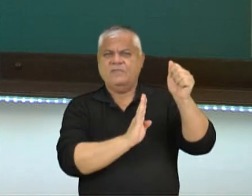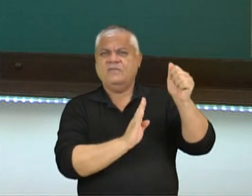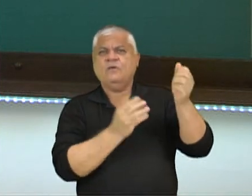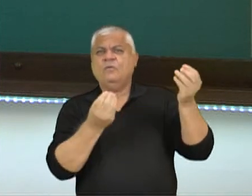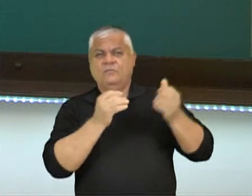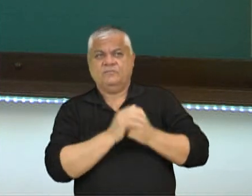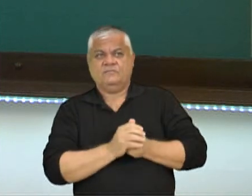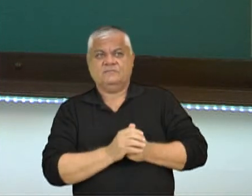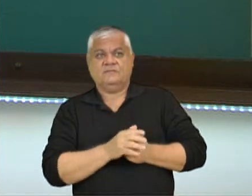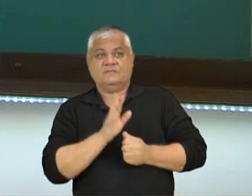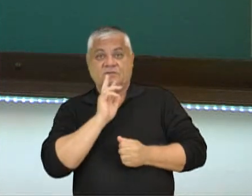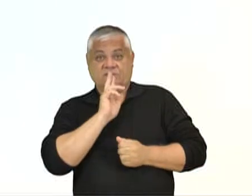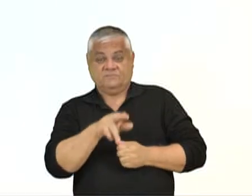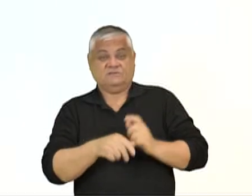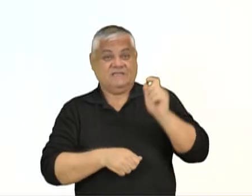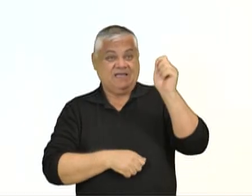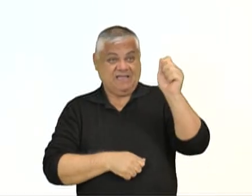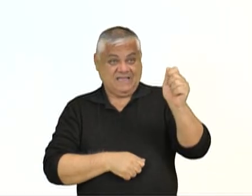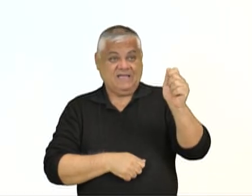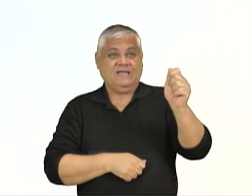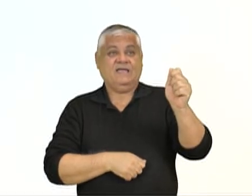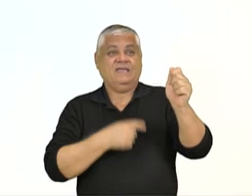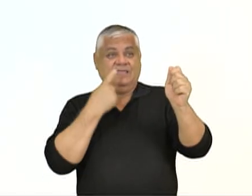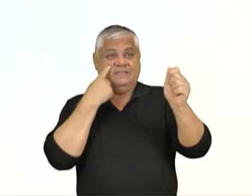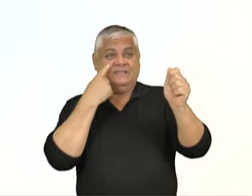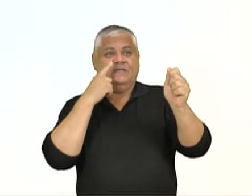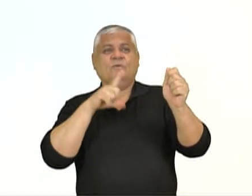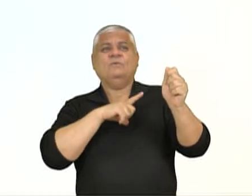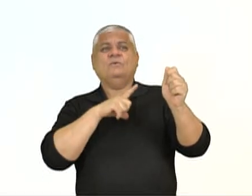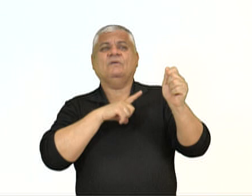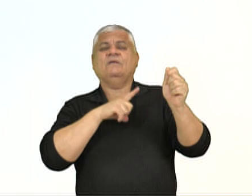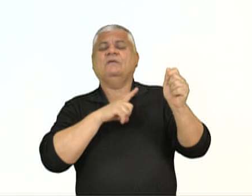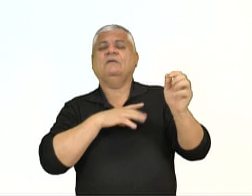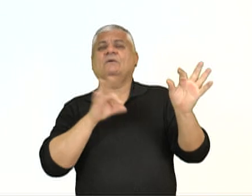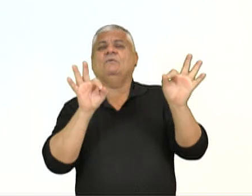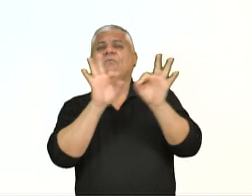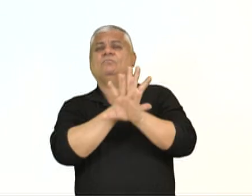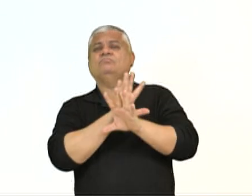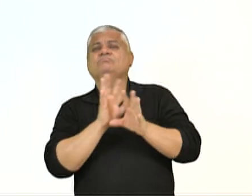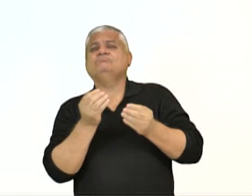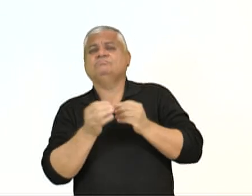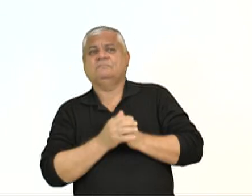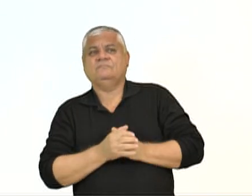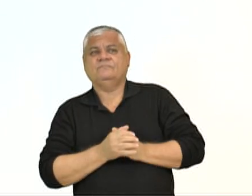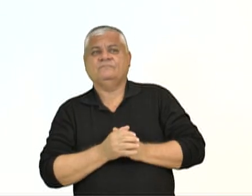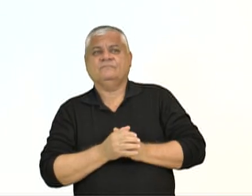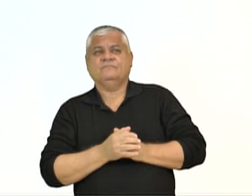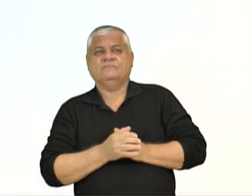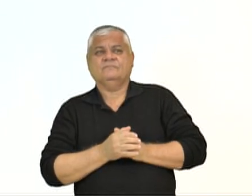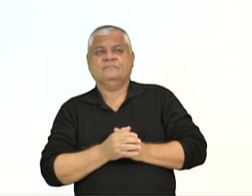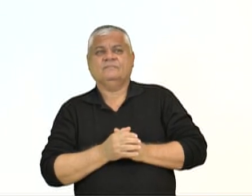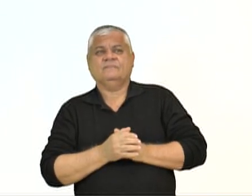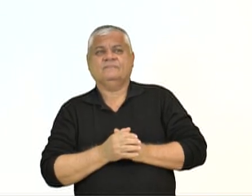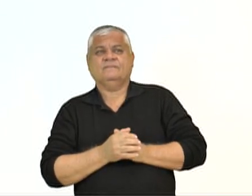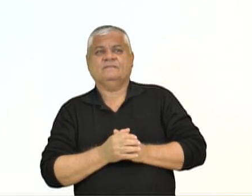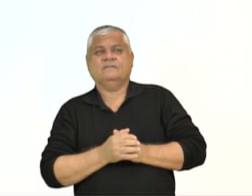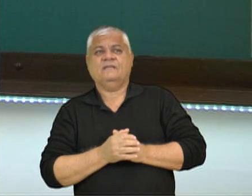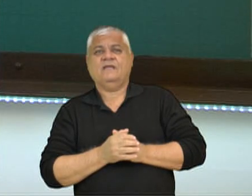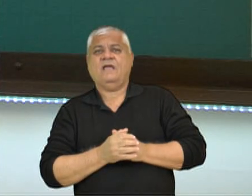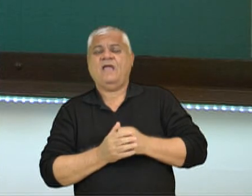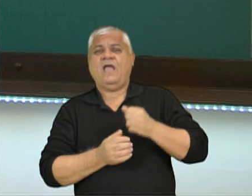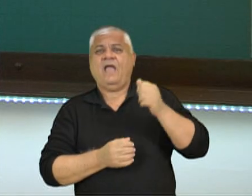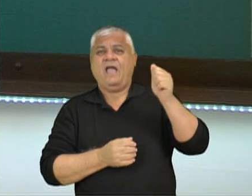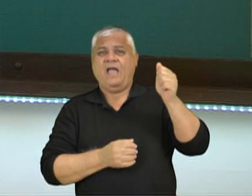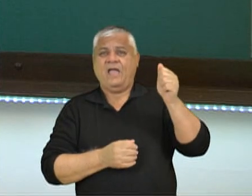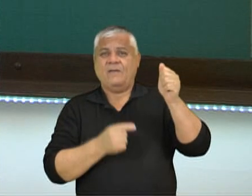Então, observando os resultados de A e de B, que conclusão nós podemos chegar? Então, olha, A menos B e